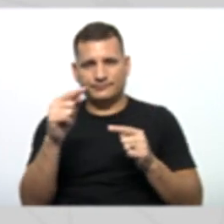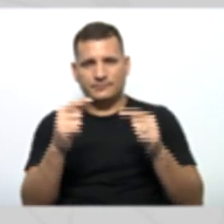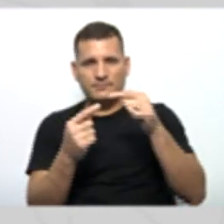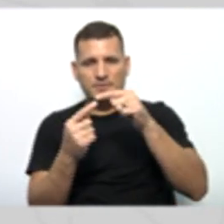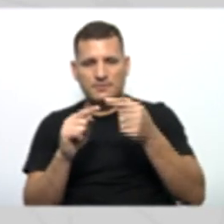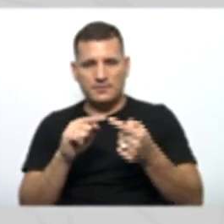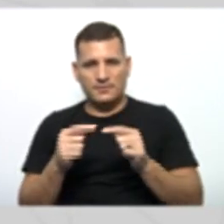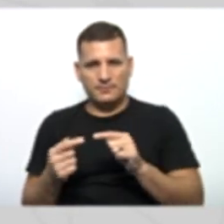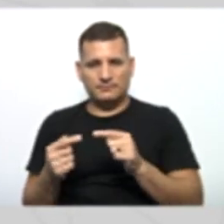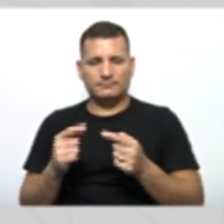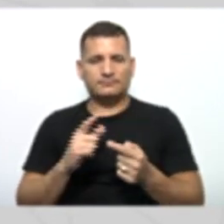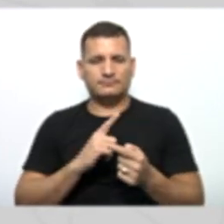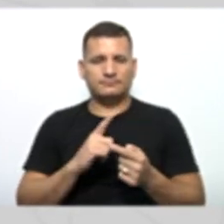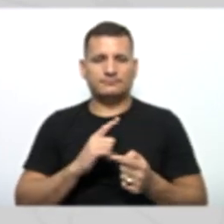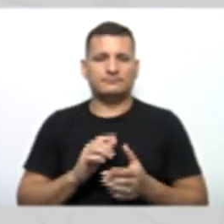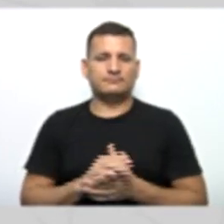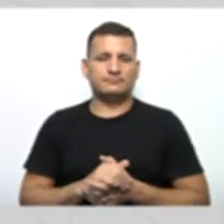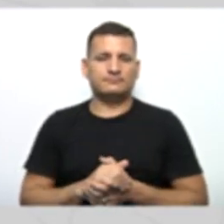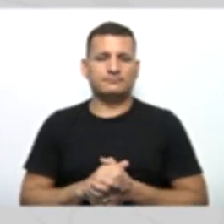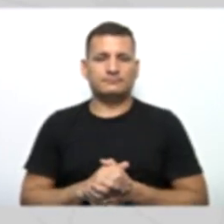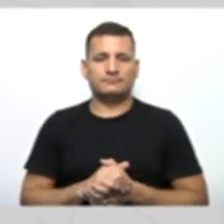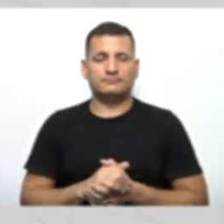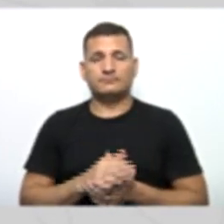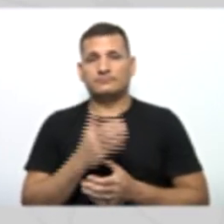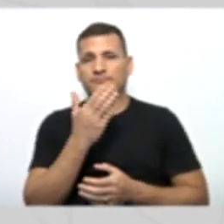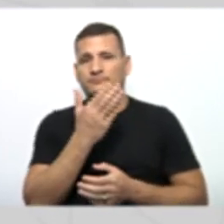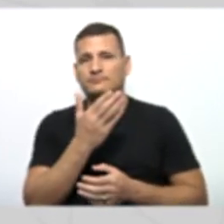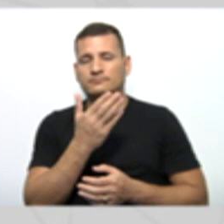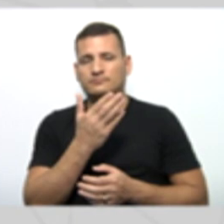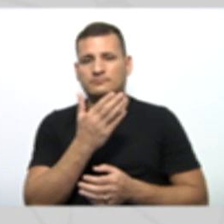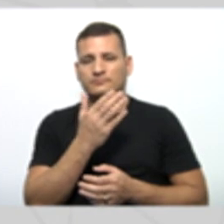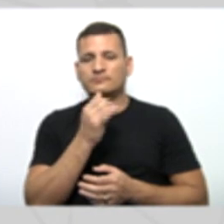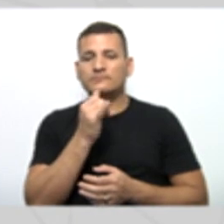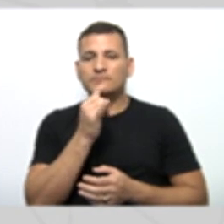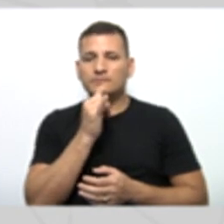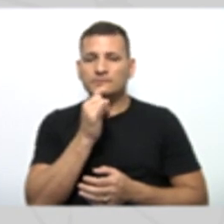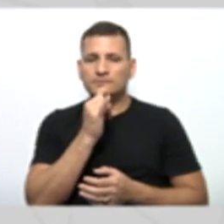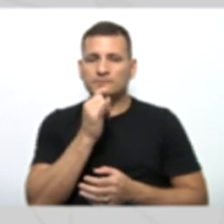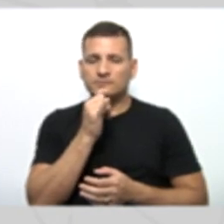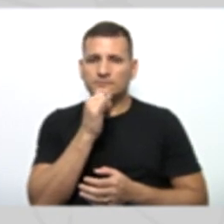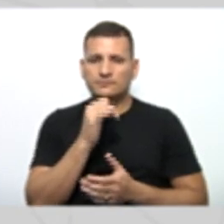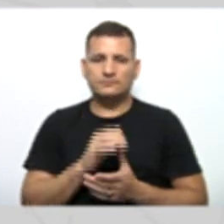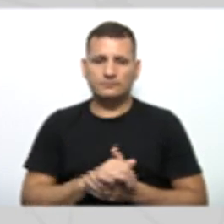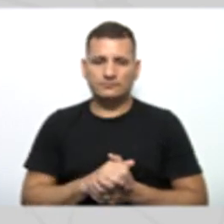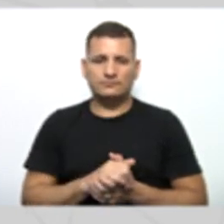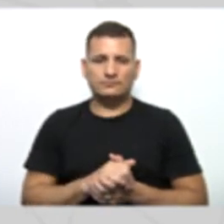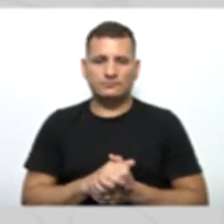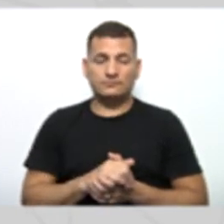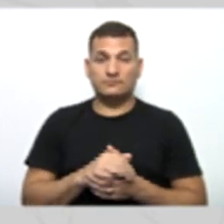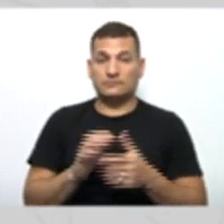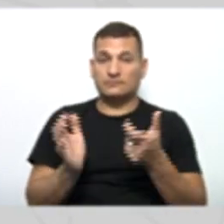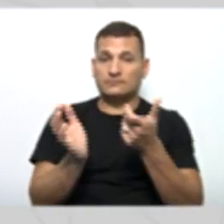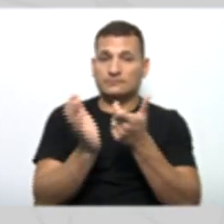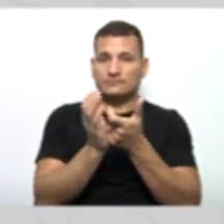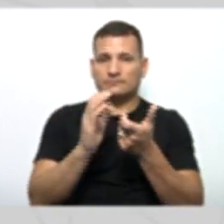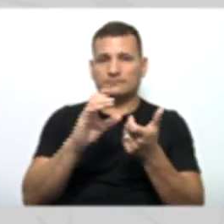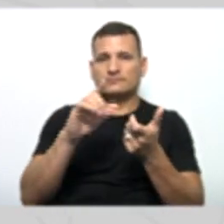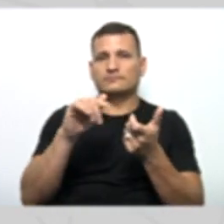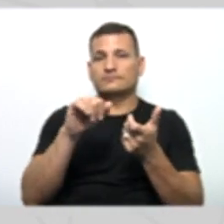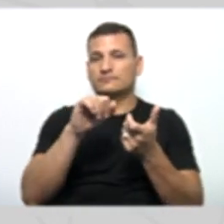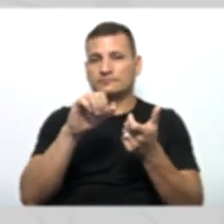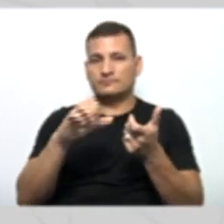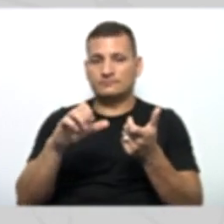estático. Vamos lá. Esse daqui é um exemplo, pessoal. Tá aqui classe, ó, mas vocês sabem que isso daqui é o quê? É um